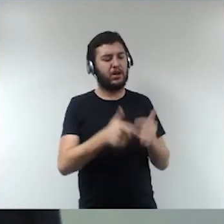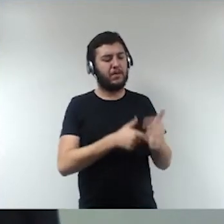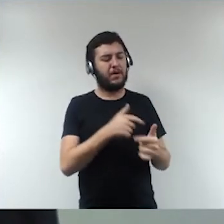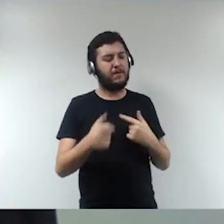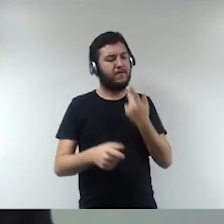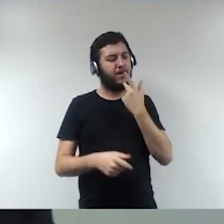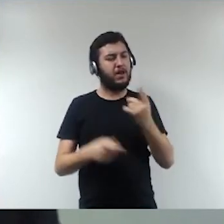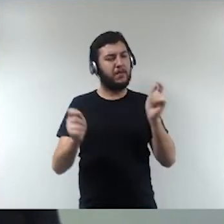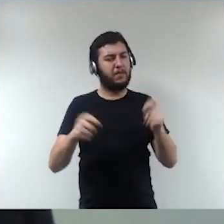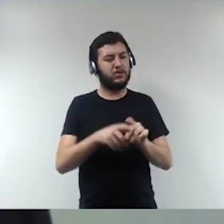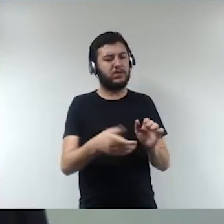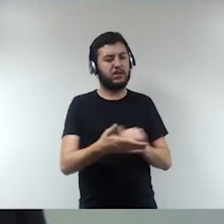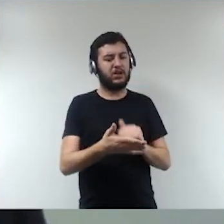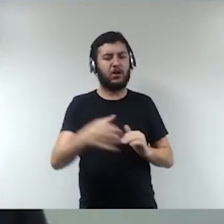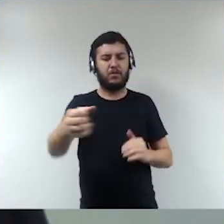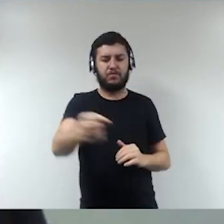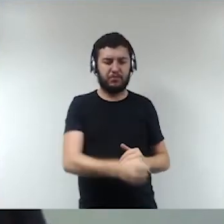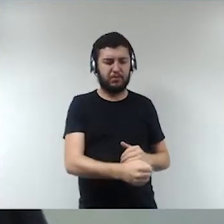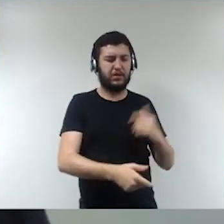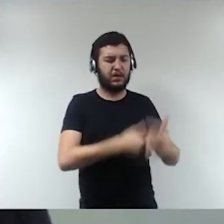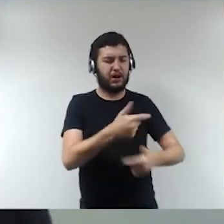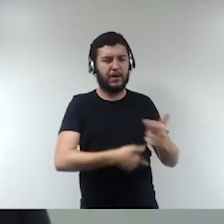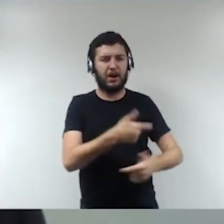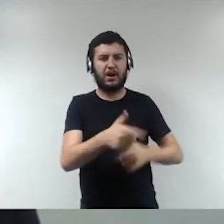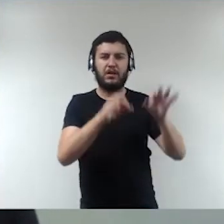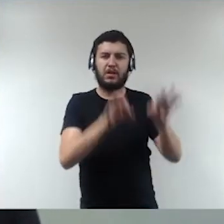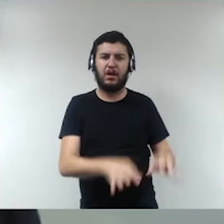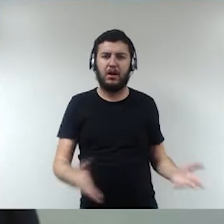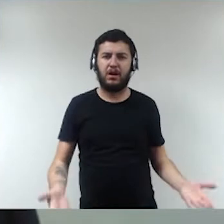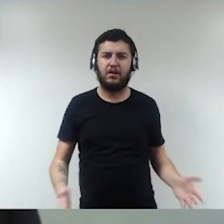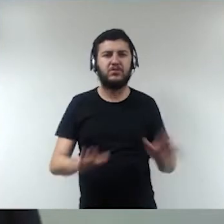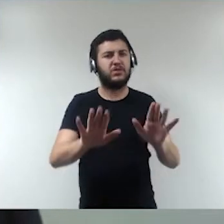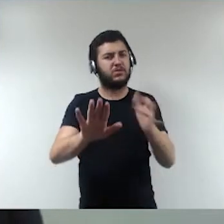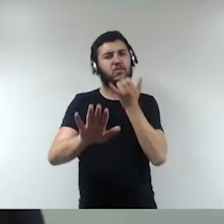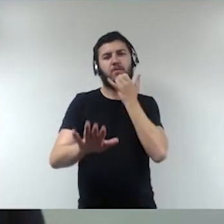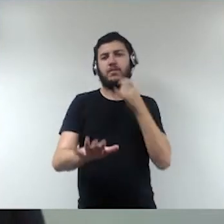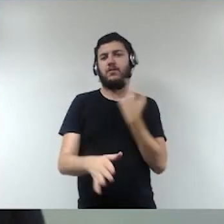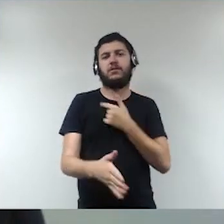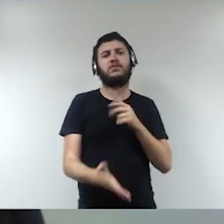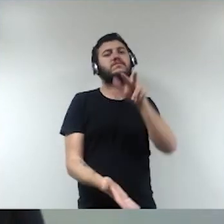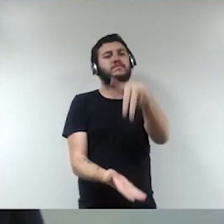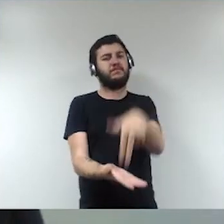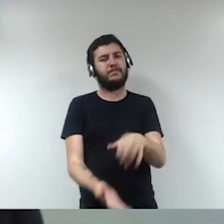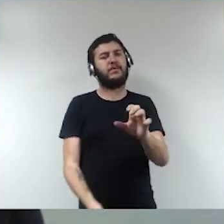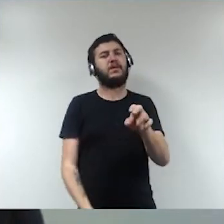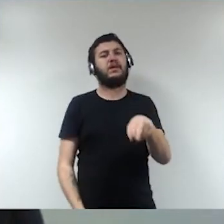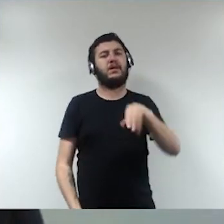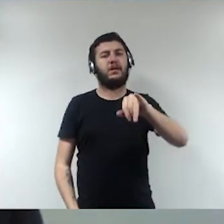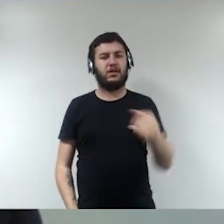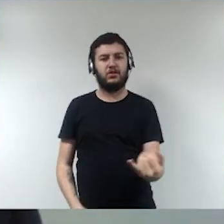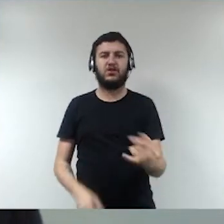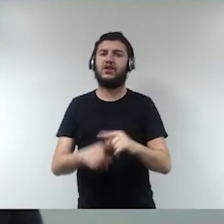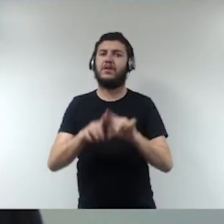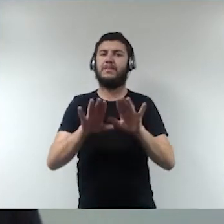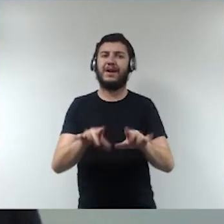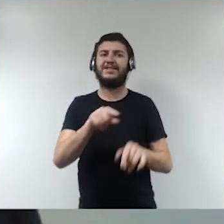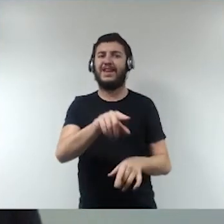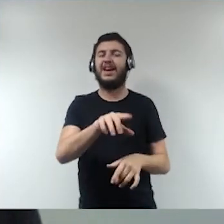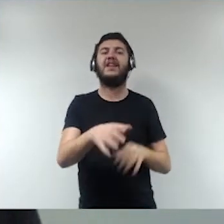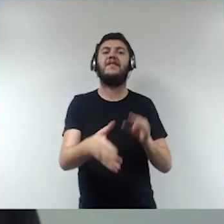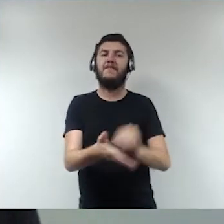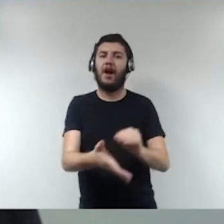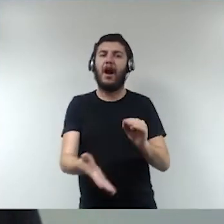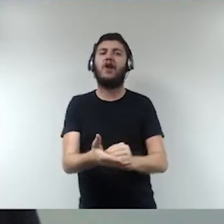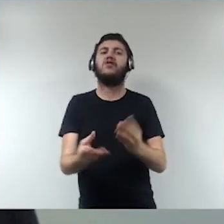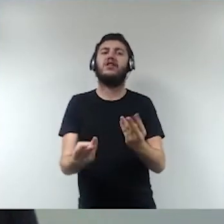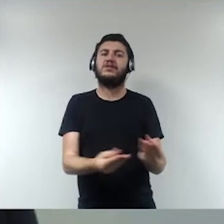não pode funcionar para realizar um ato. Fomos ao CNJ, infelizmente, o CNJ tem sido insensível a